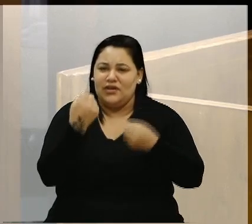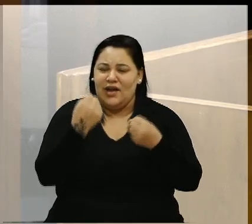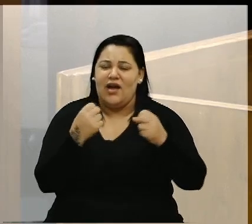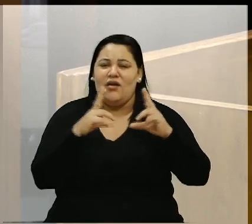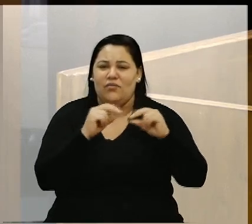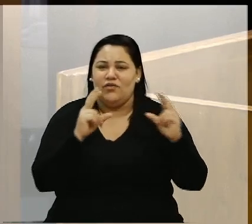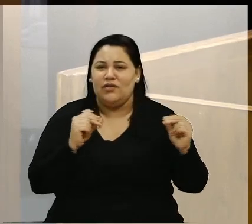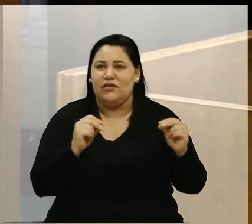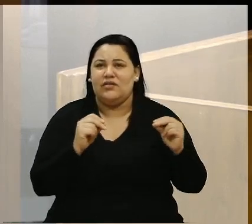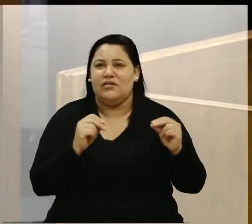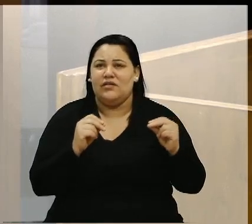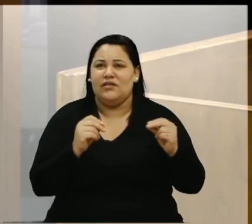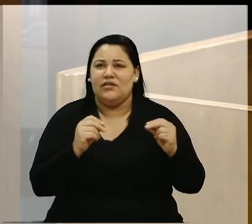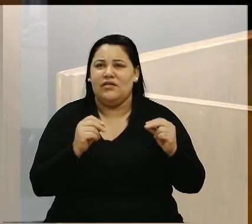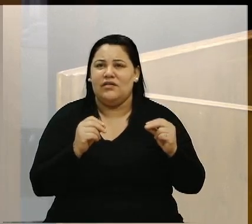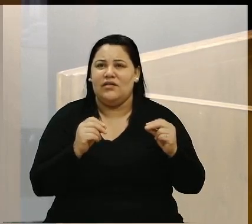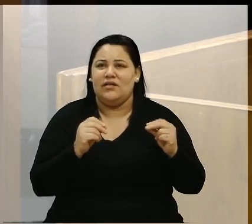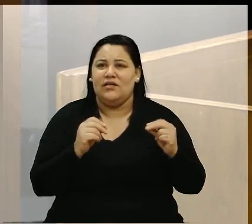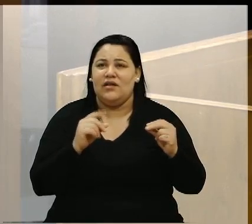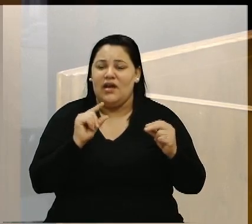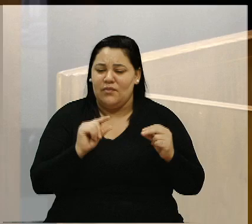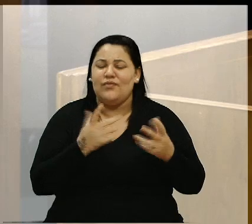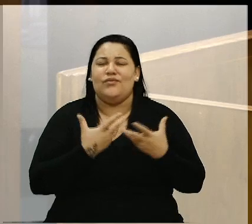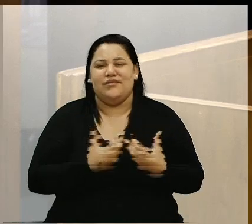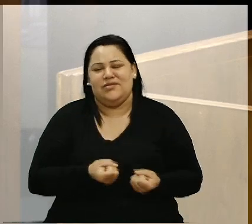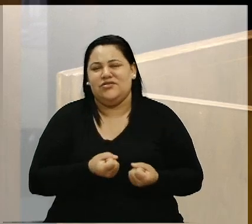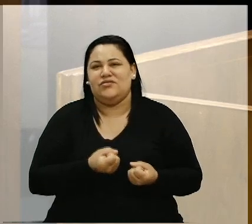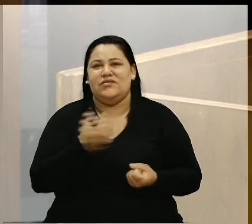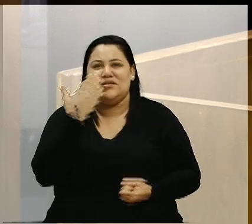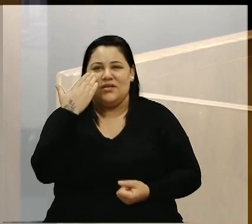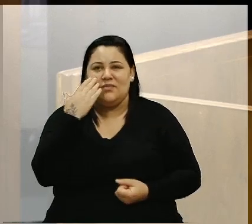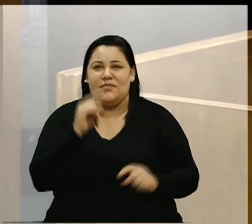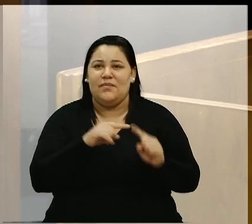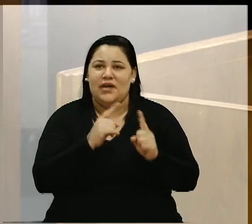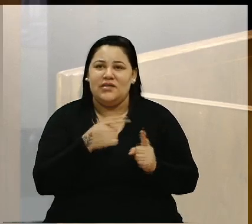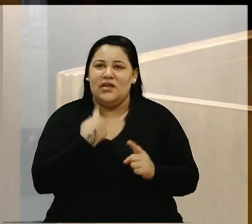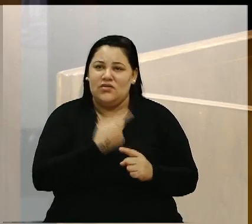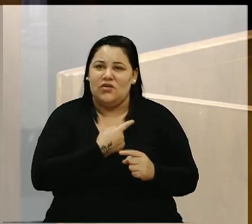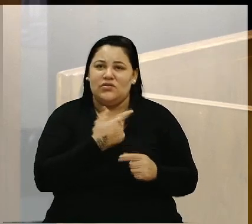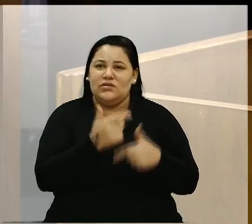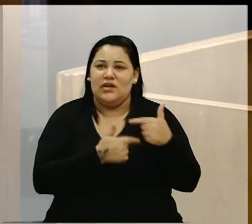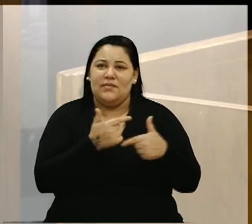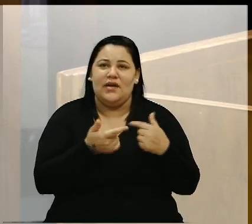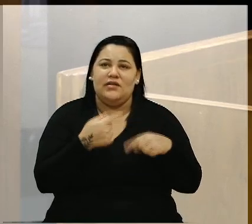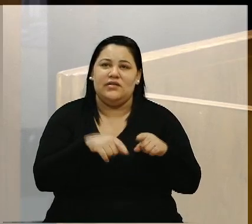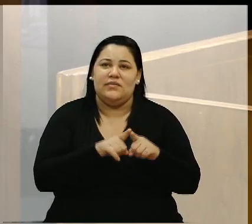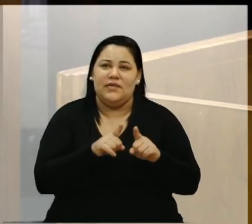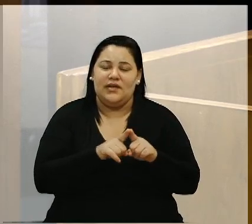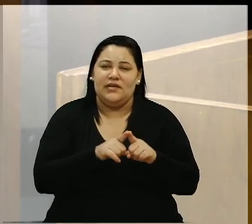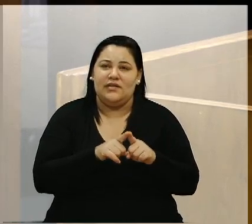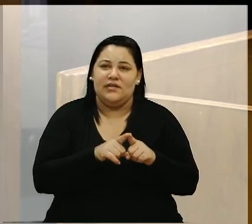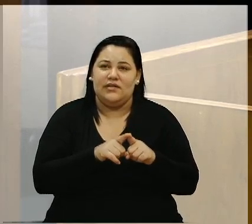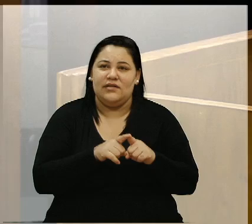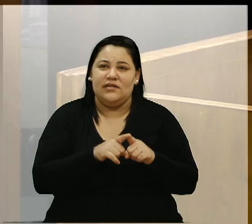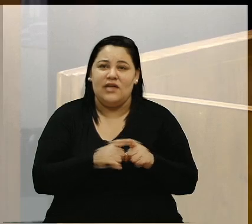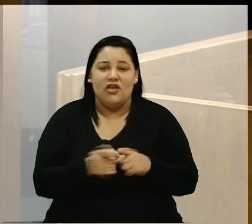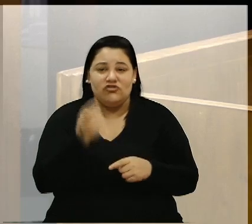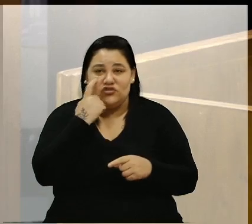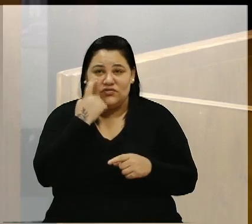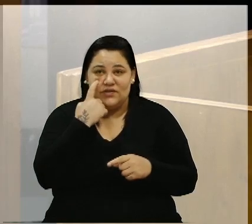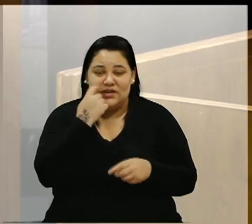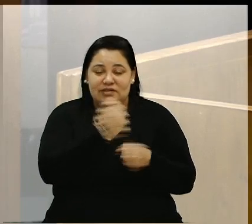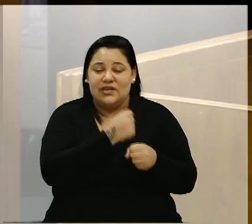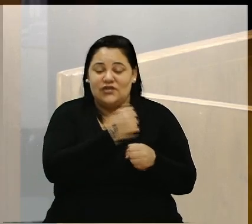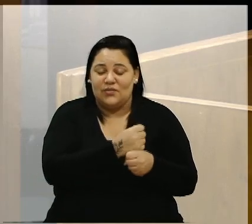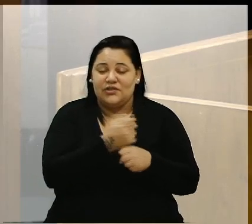Florianópolis, é um pouco de cansativo, mas faz parte do nosso trabalho, e quando a gente vê essas obras que a gente